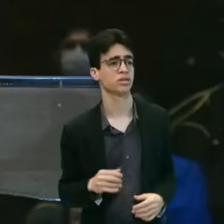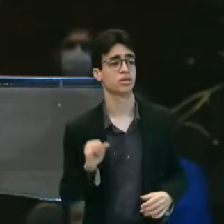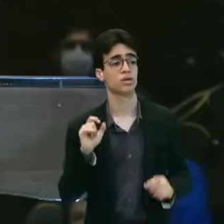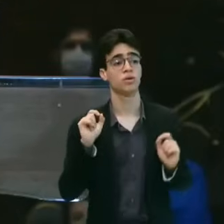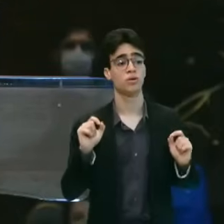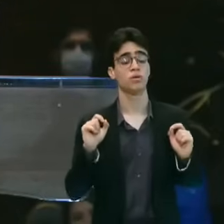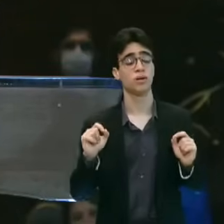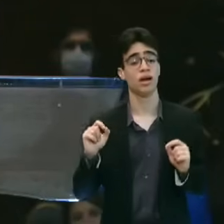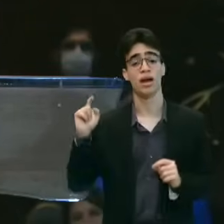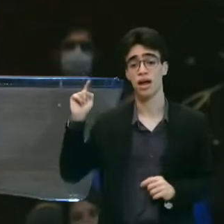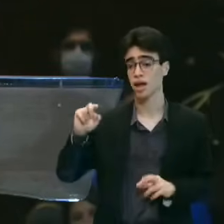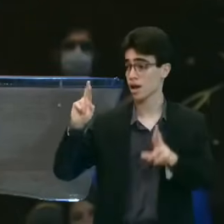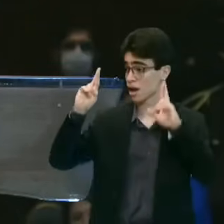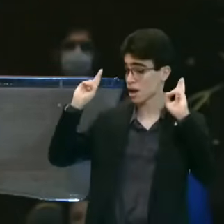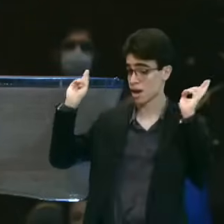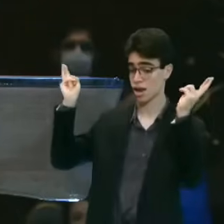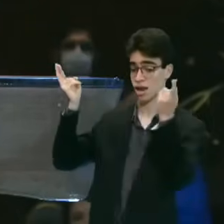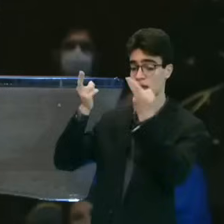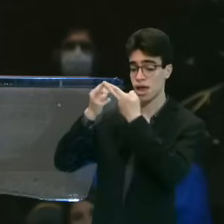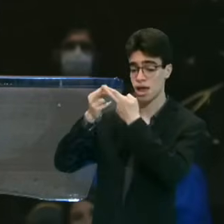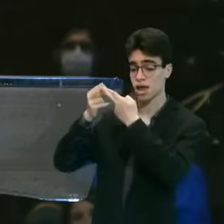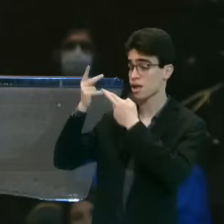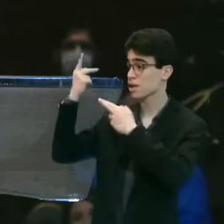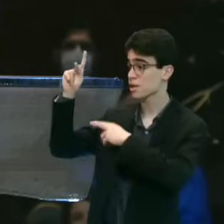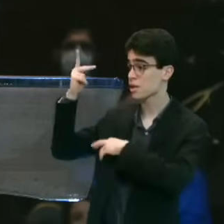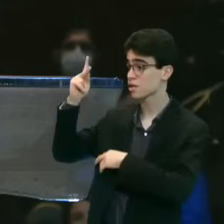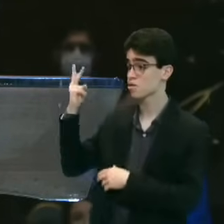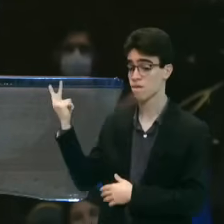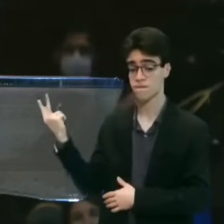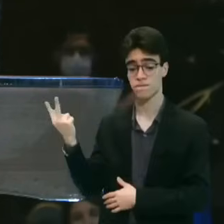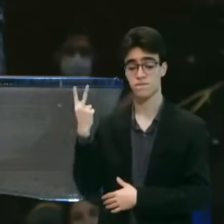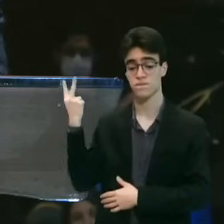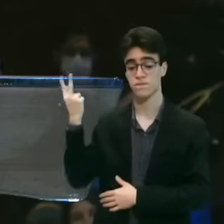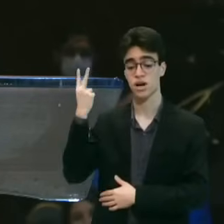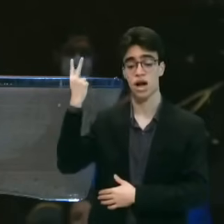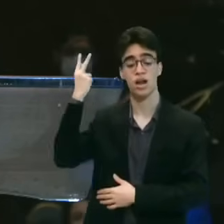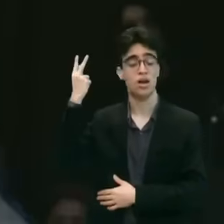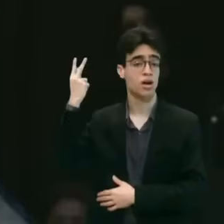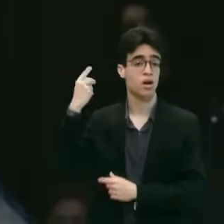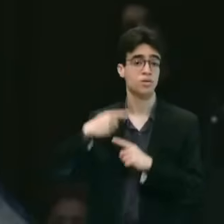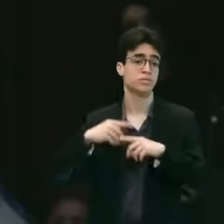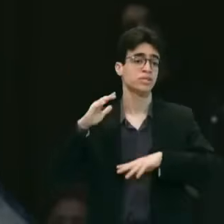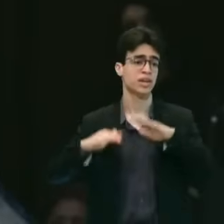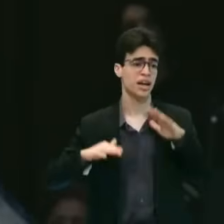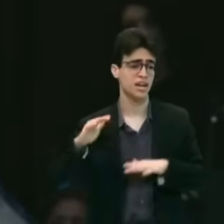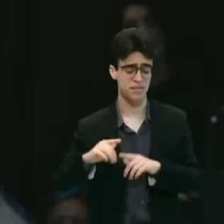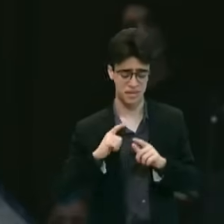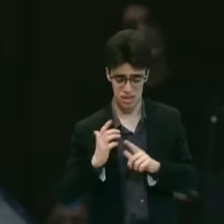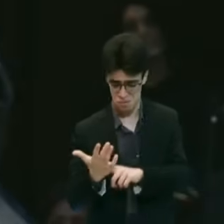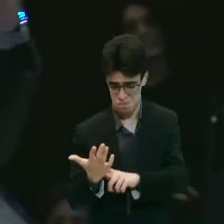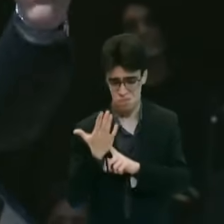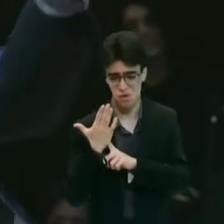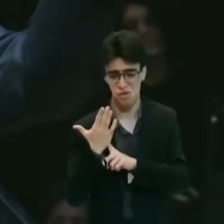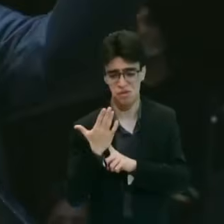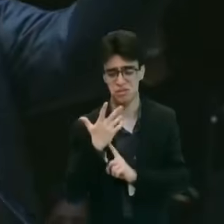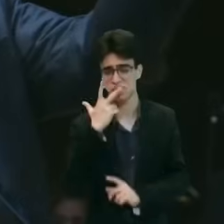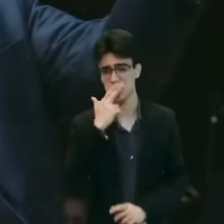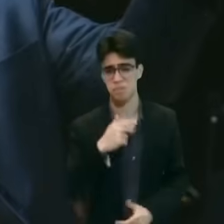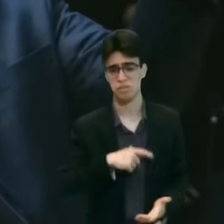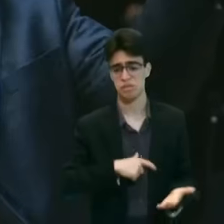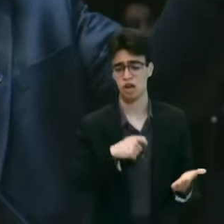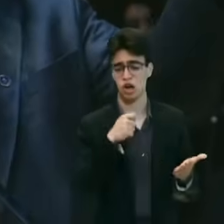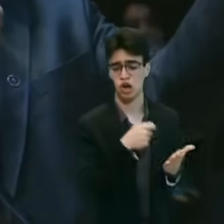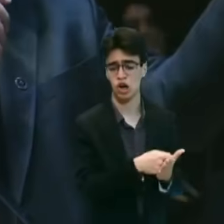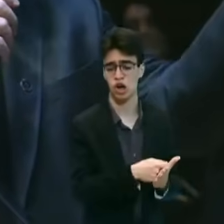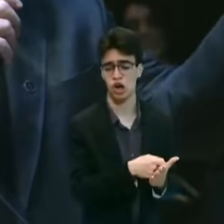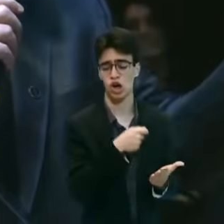os valores do reino de Deus, que às vezes são nos apresentados como uma